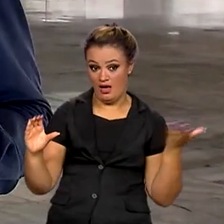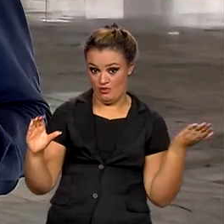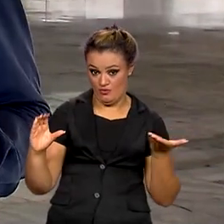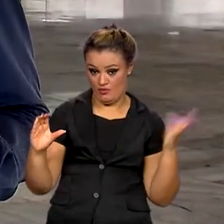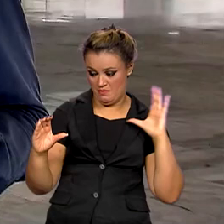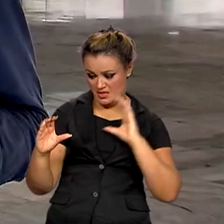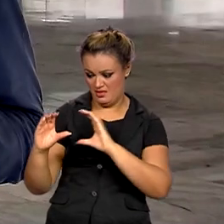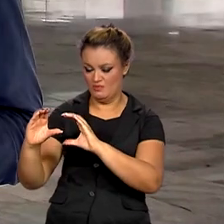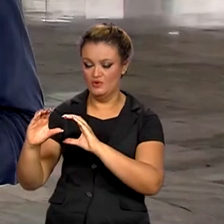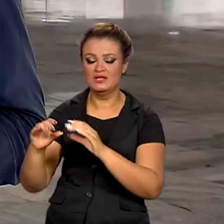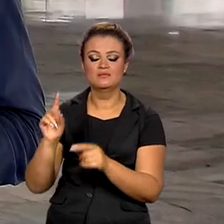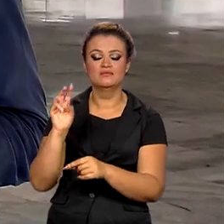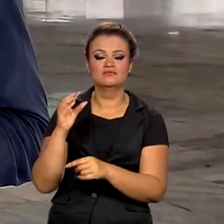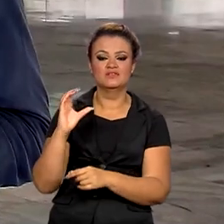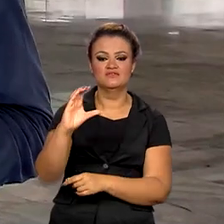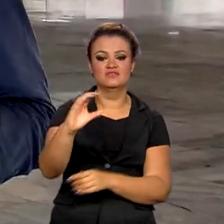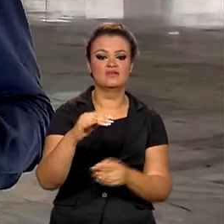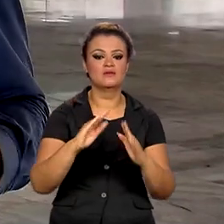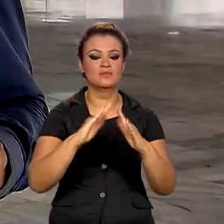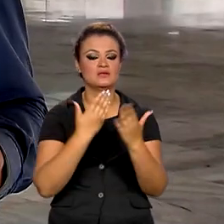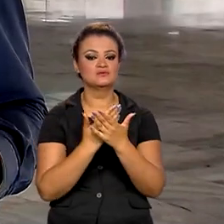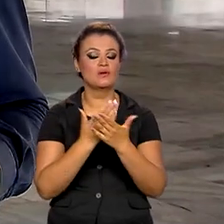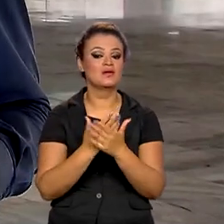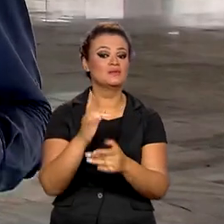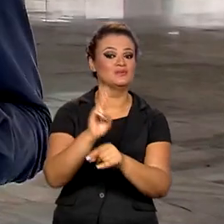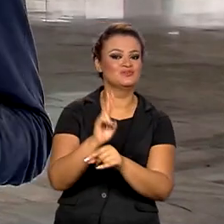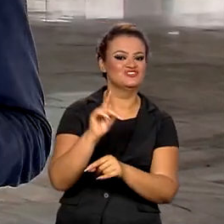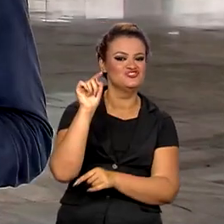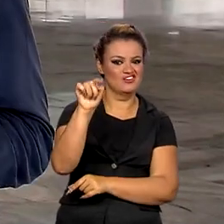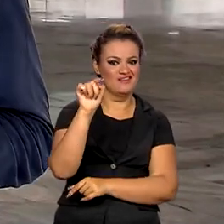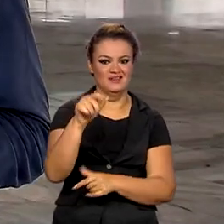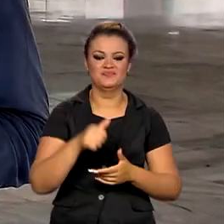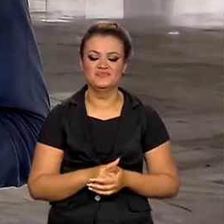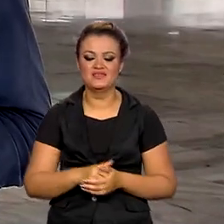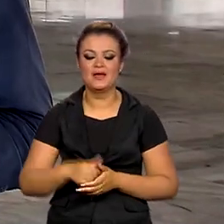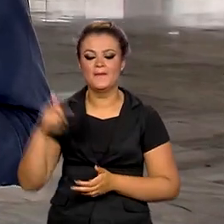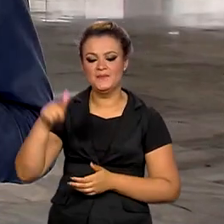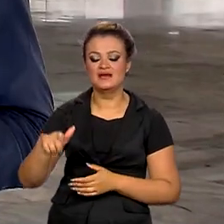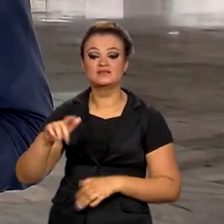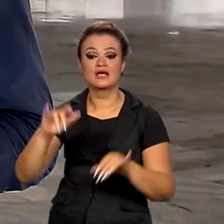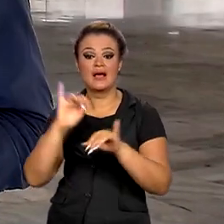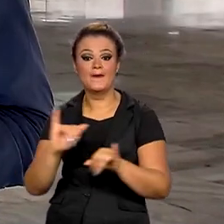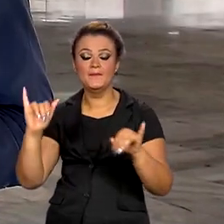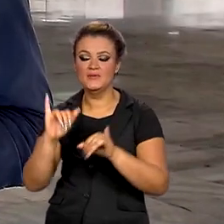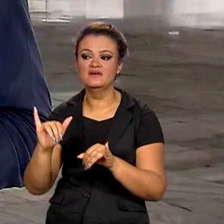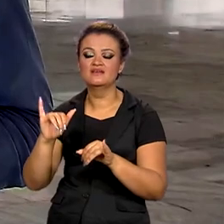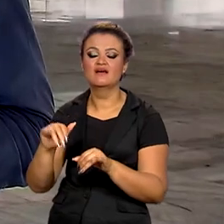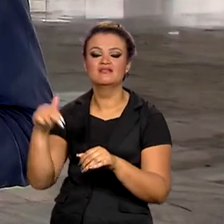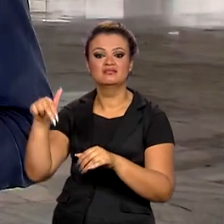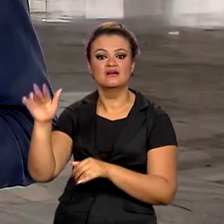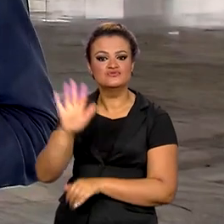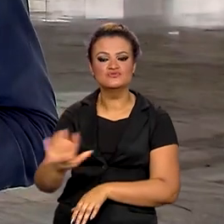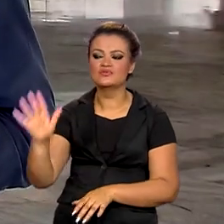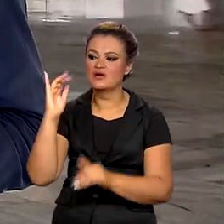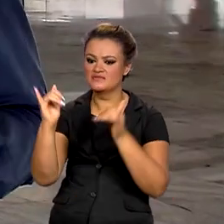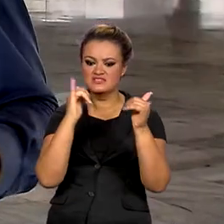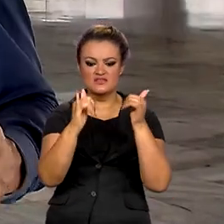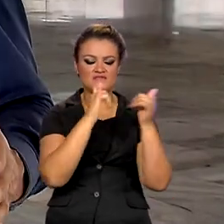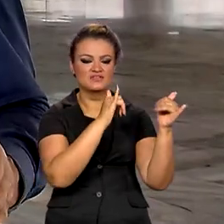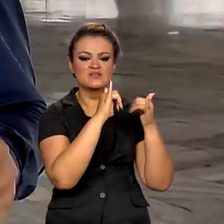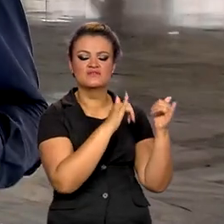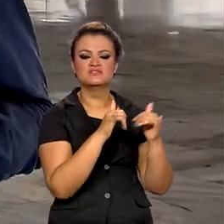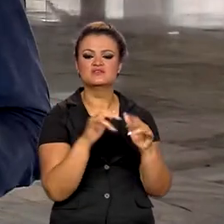em proteção do ambiente escolar. Outra medida é a veiculação de uma campanha nacional nos meios de comunicação